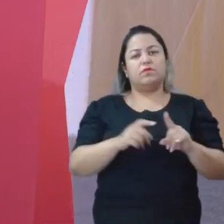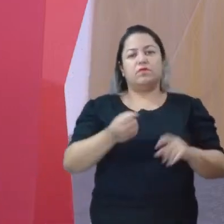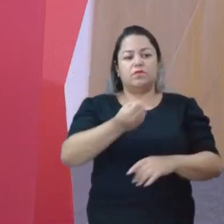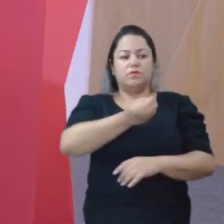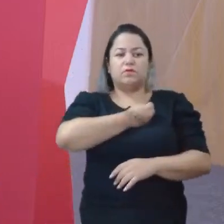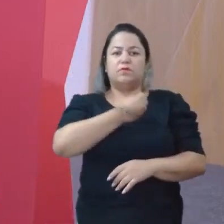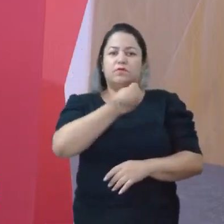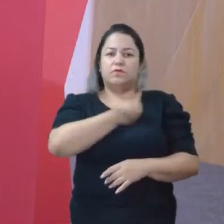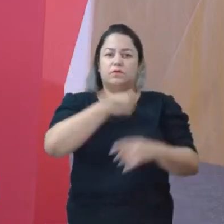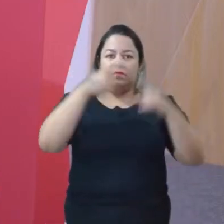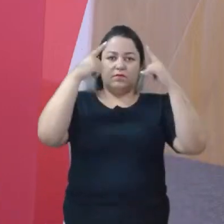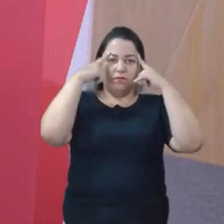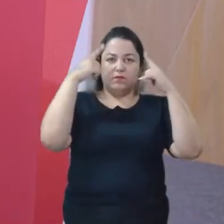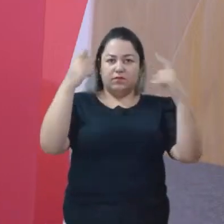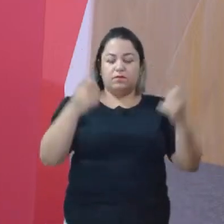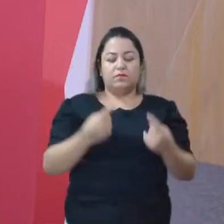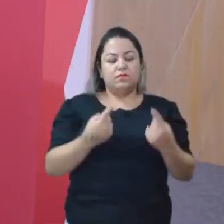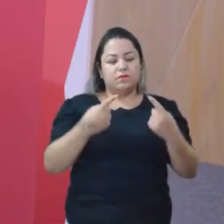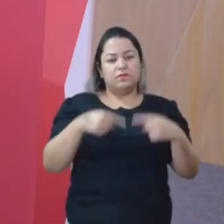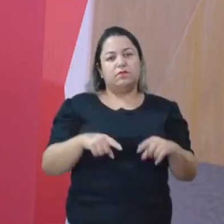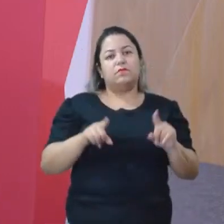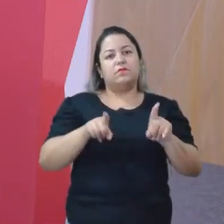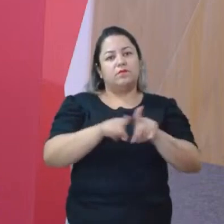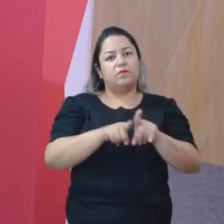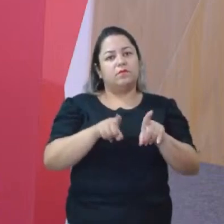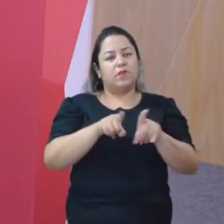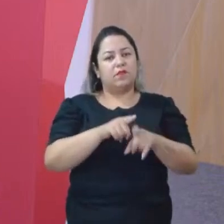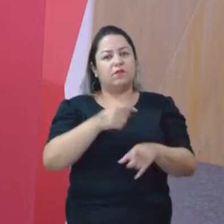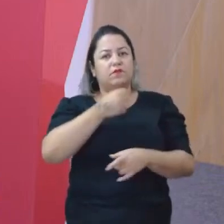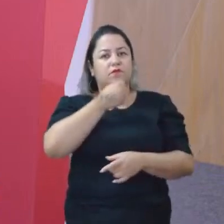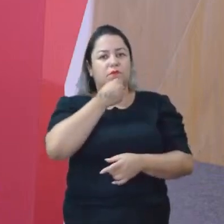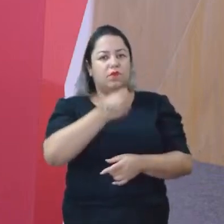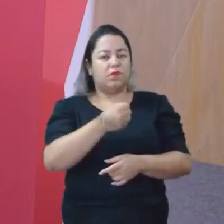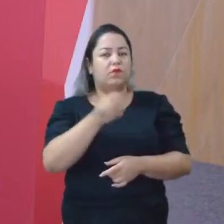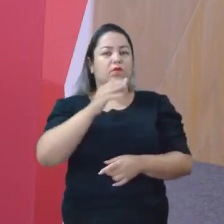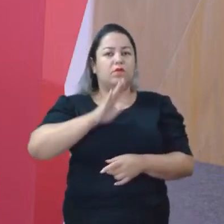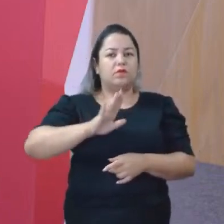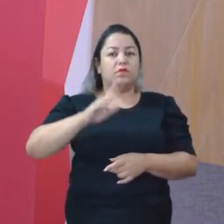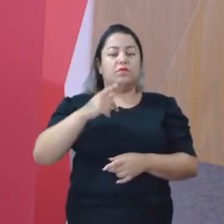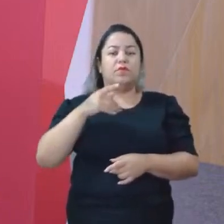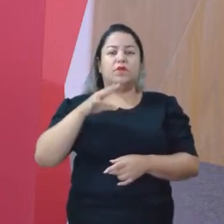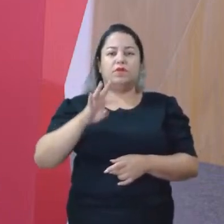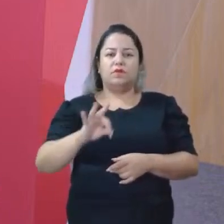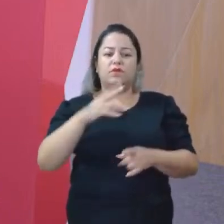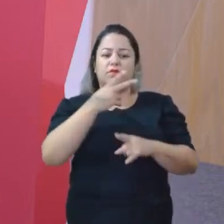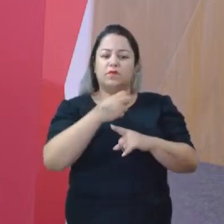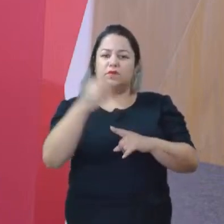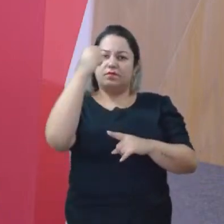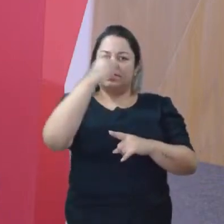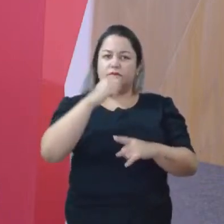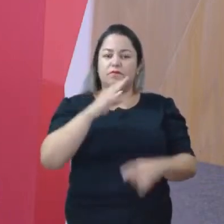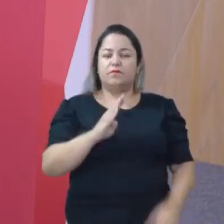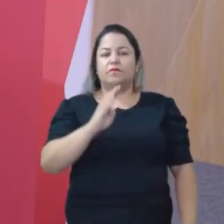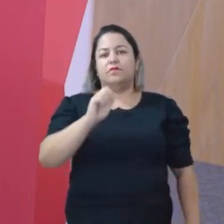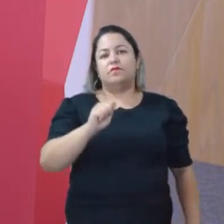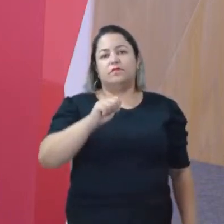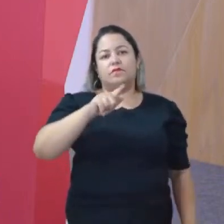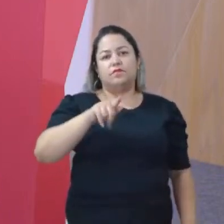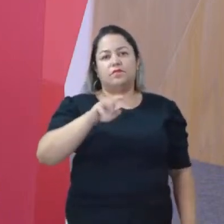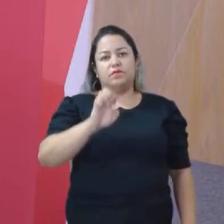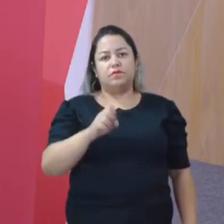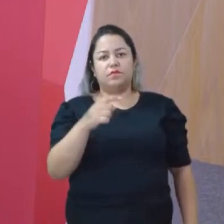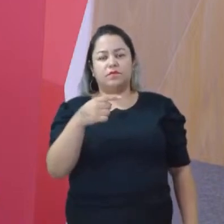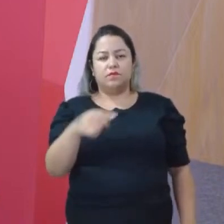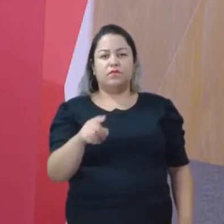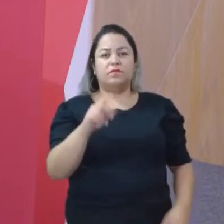casos aí de violência política. Inclusive, um dos casos, a gente entrevistou aqui um candidato do PT que venceu em Bagé, no Rio Grande do